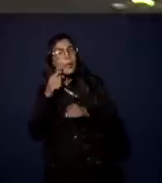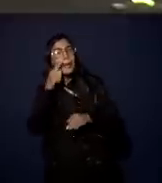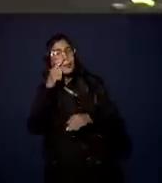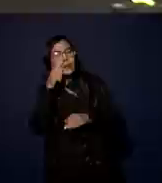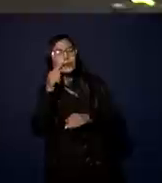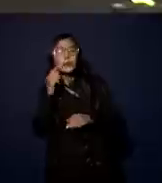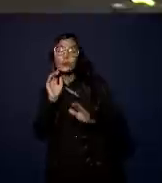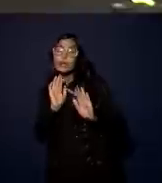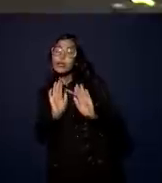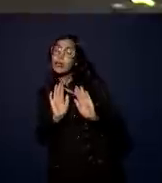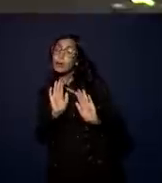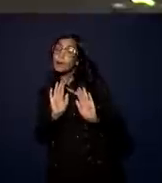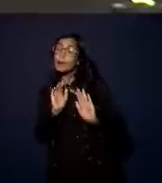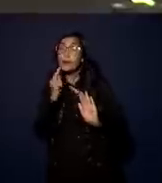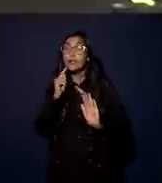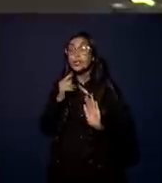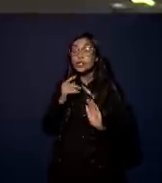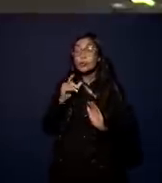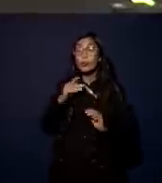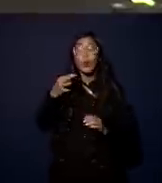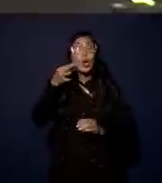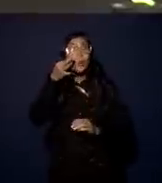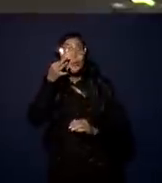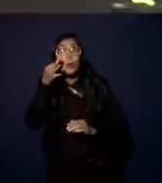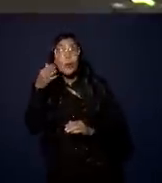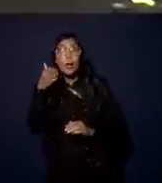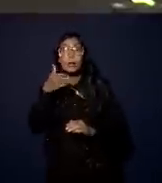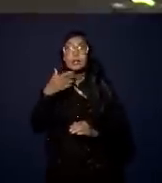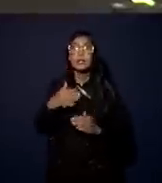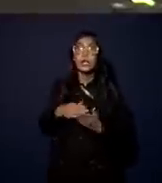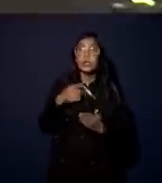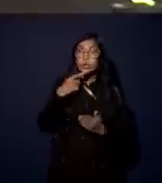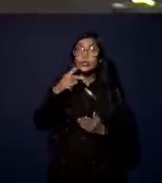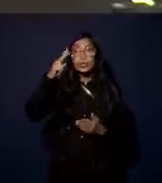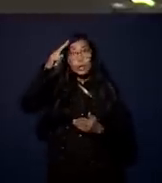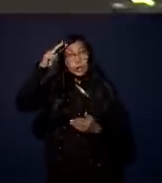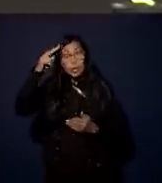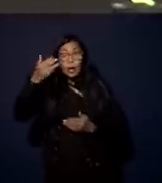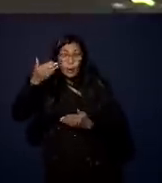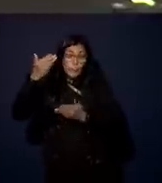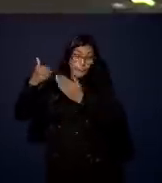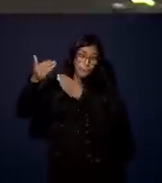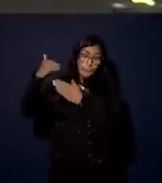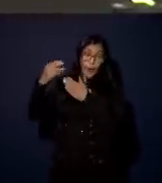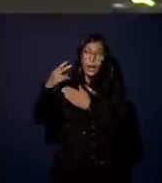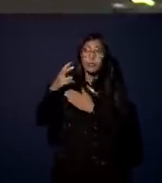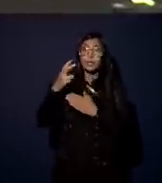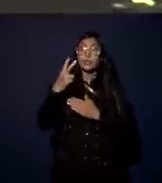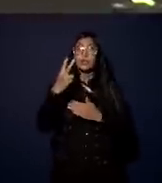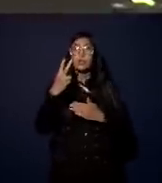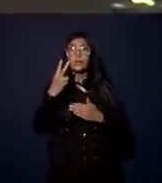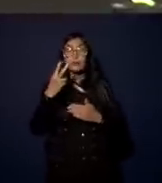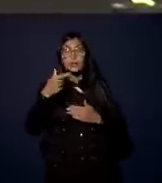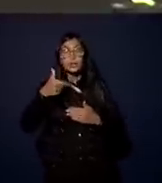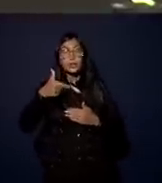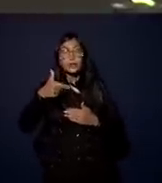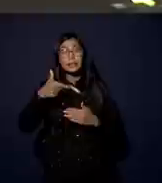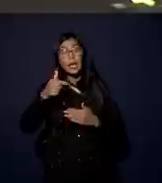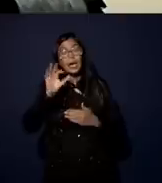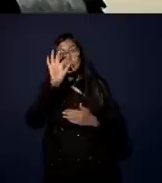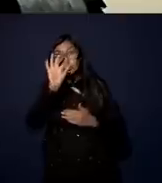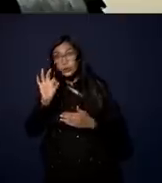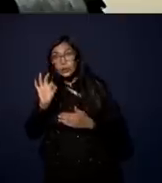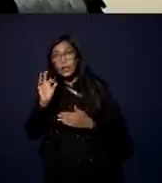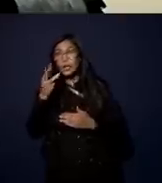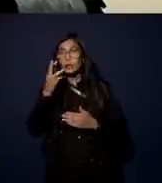parcimônia aqui se eu pegar na loja física a gente tem história historicamente entre 27 30% de penetração